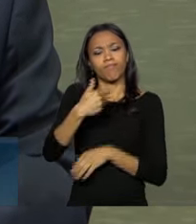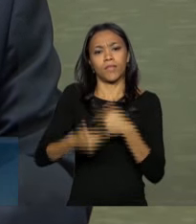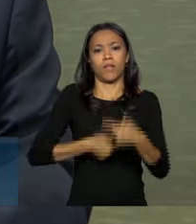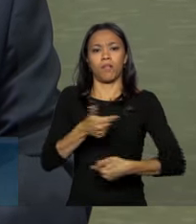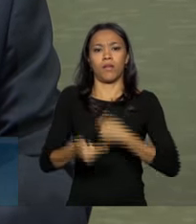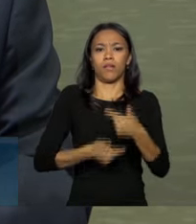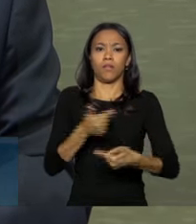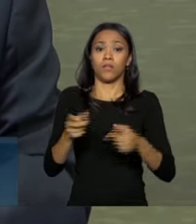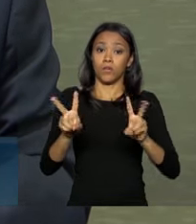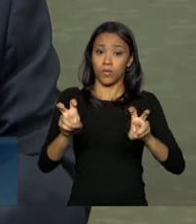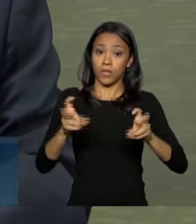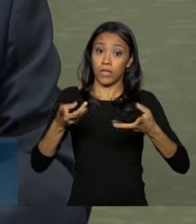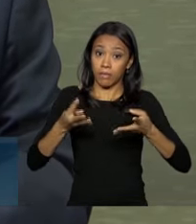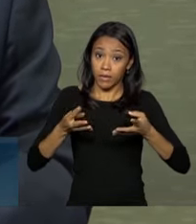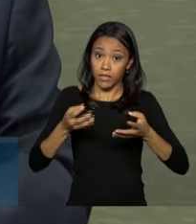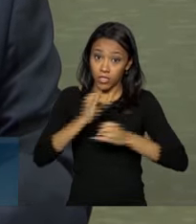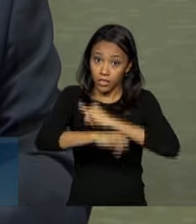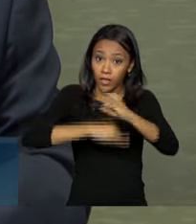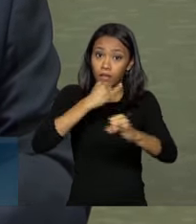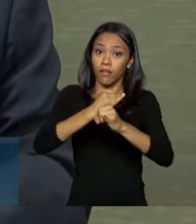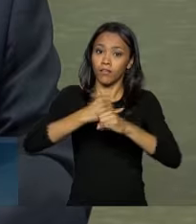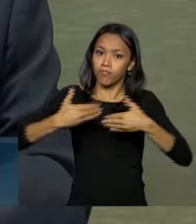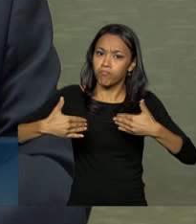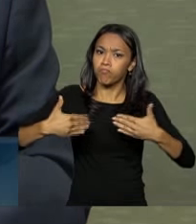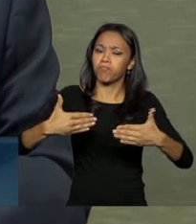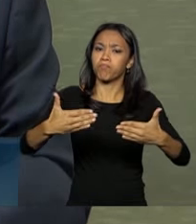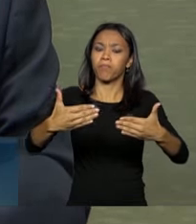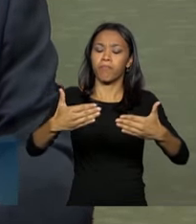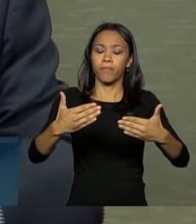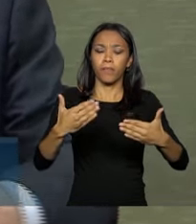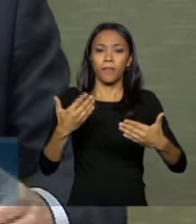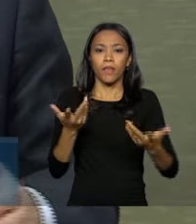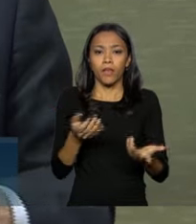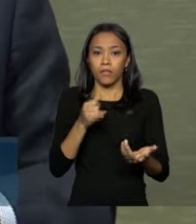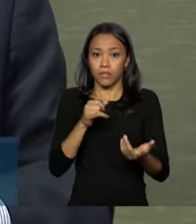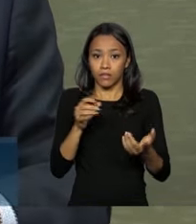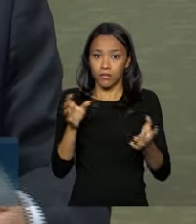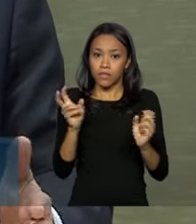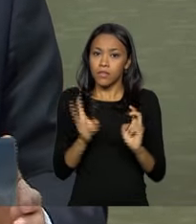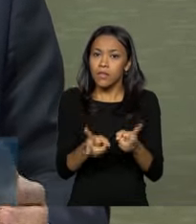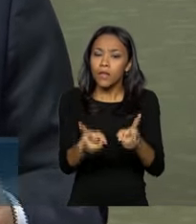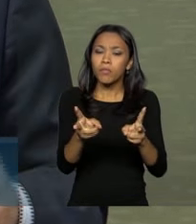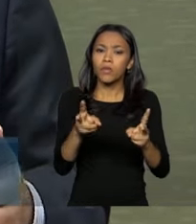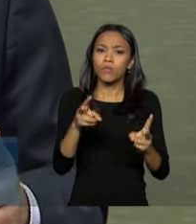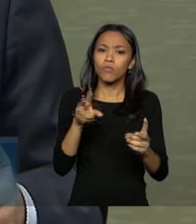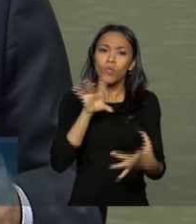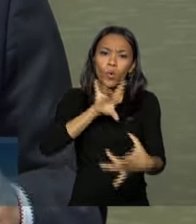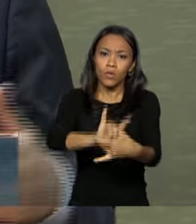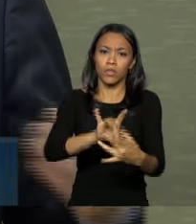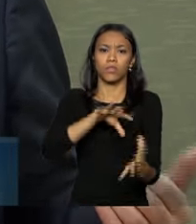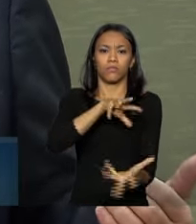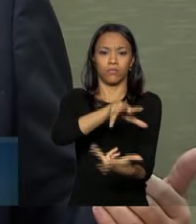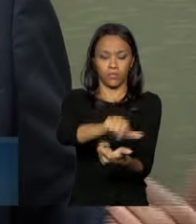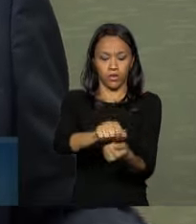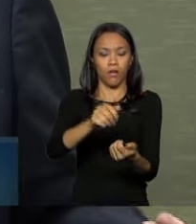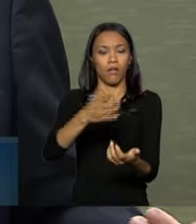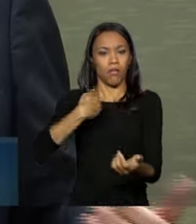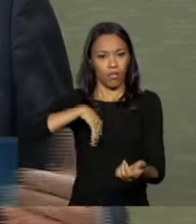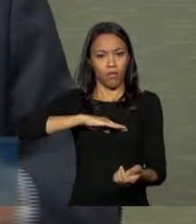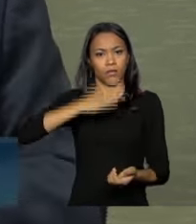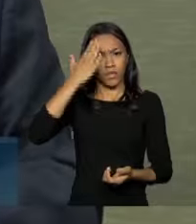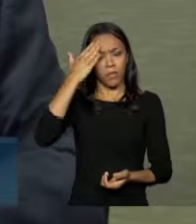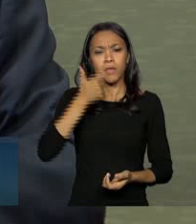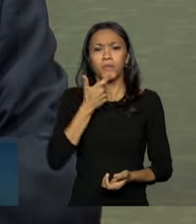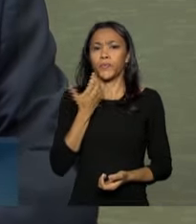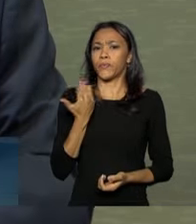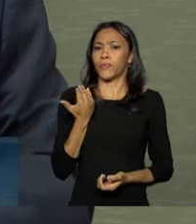evolução da internet, como, digamos, dentro de um formato mundial. E a gente sabe que, até